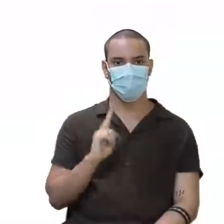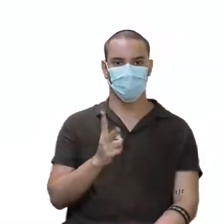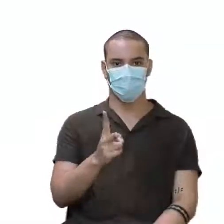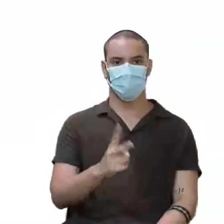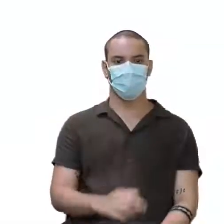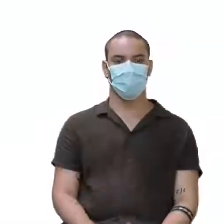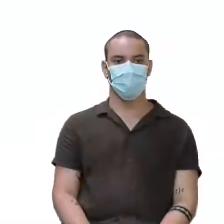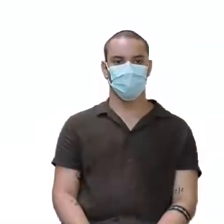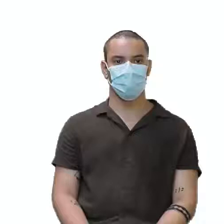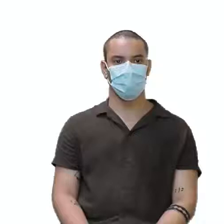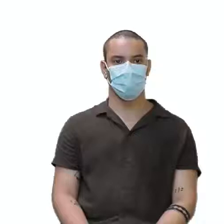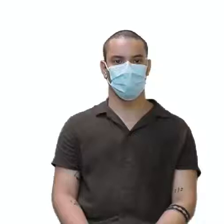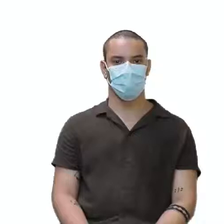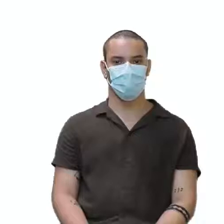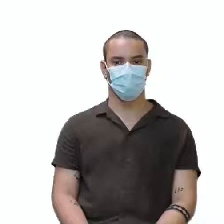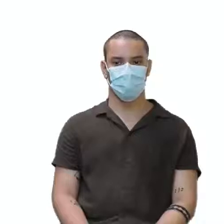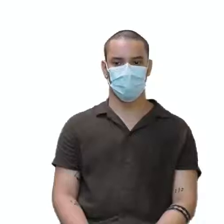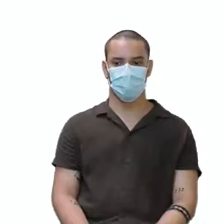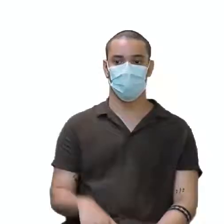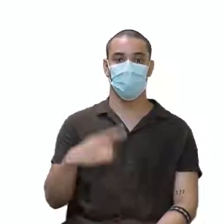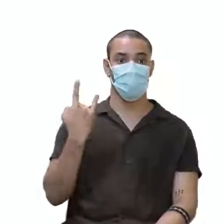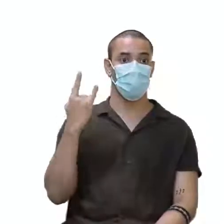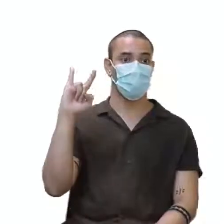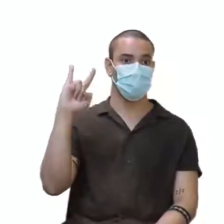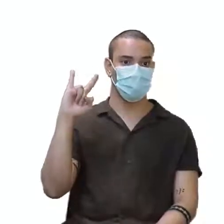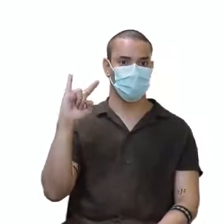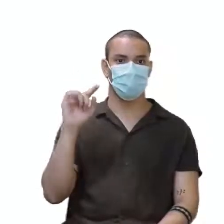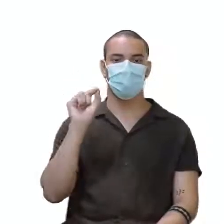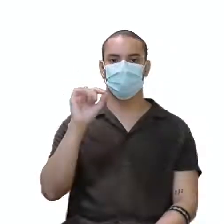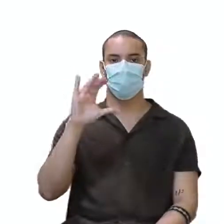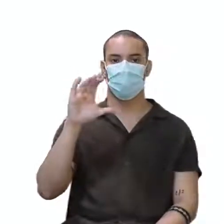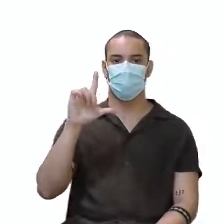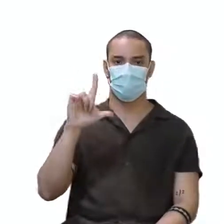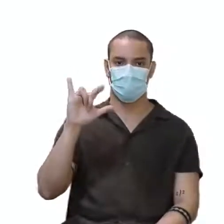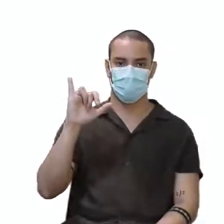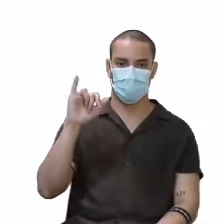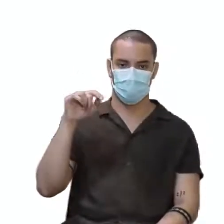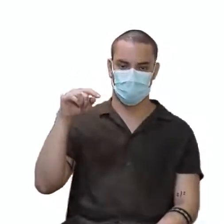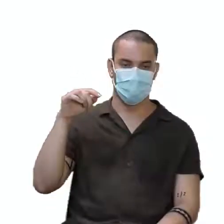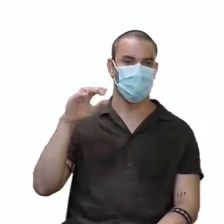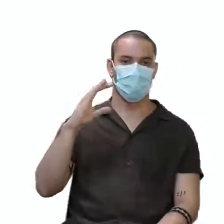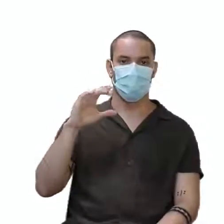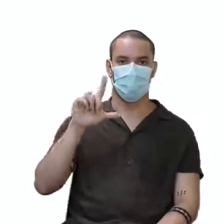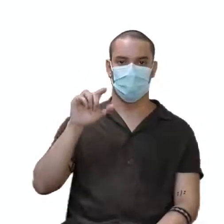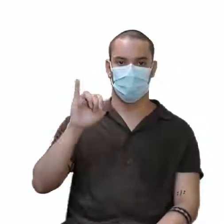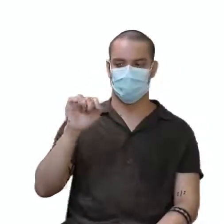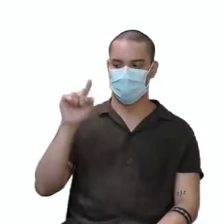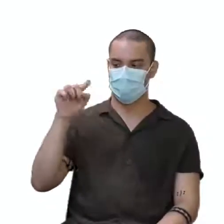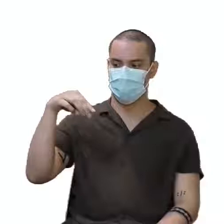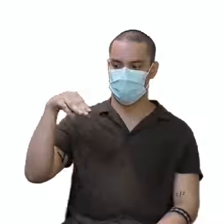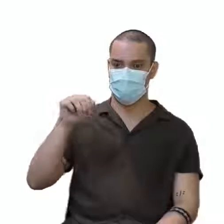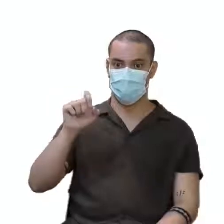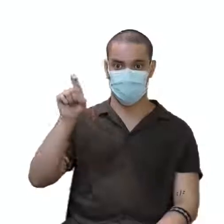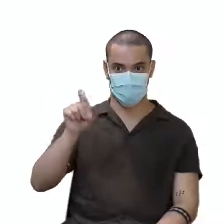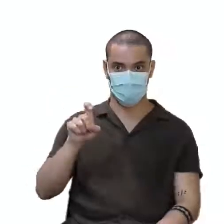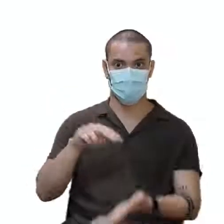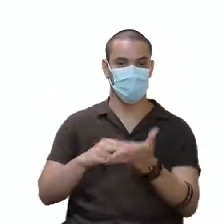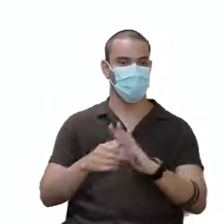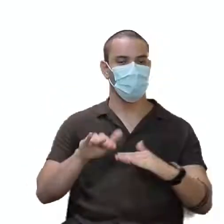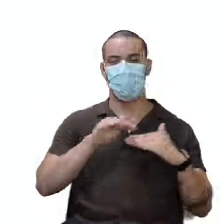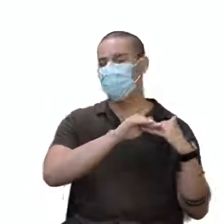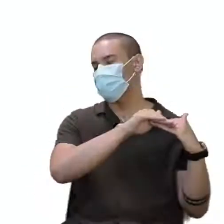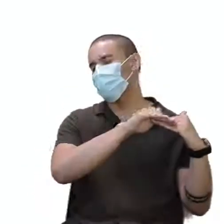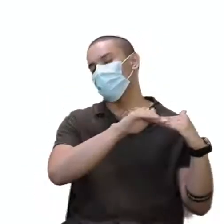lá no quadro. A última fase é o clímax, a comunidade